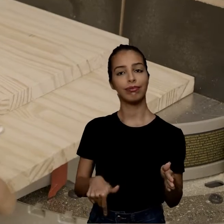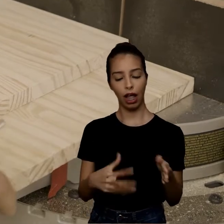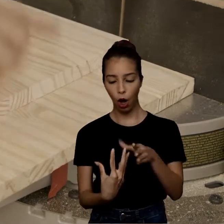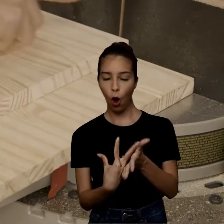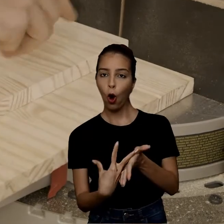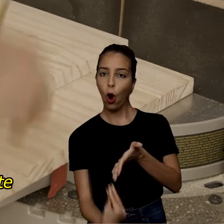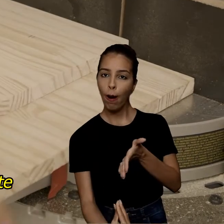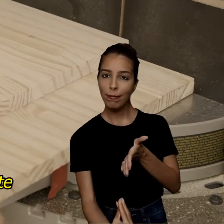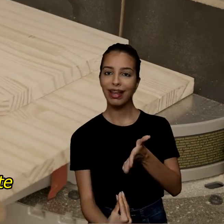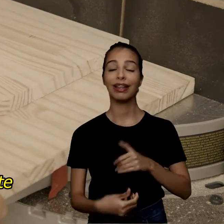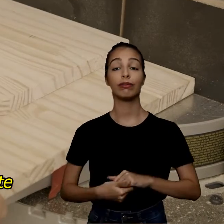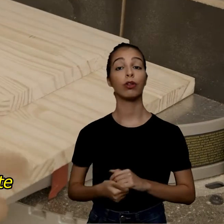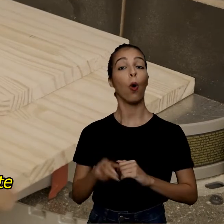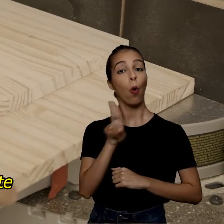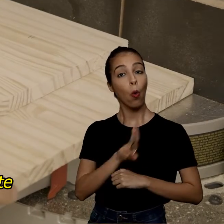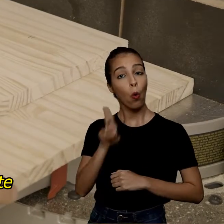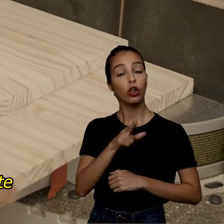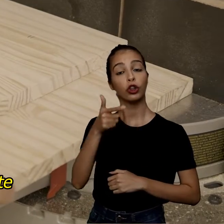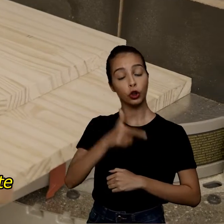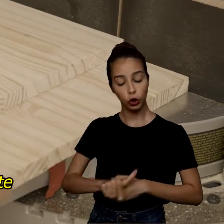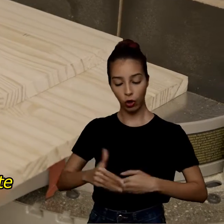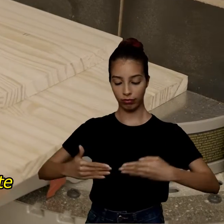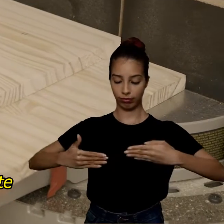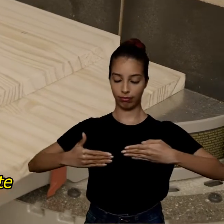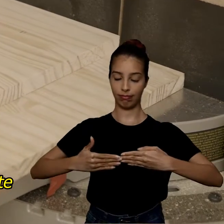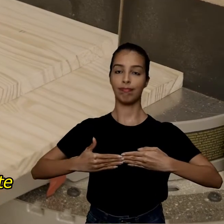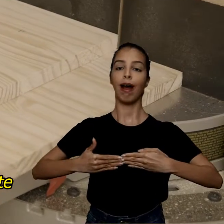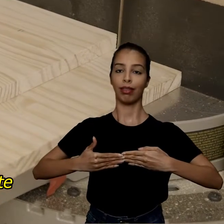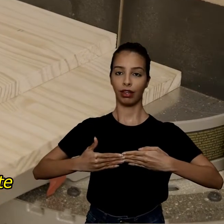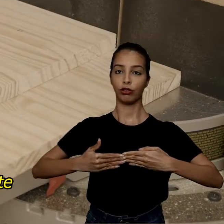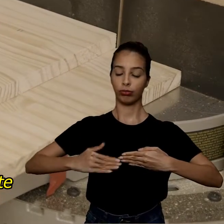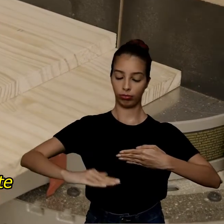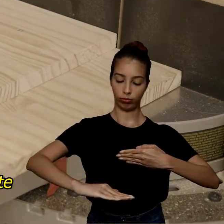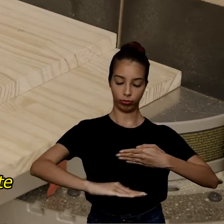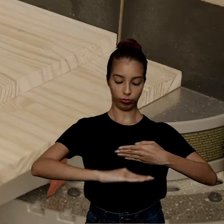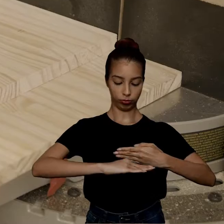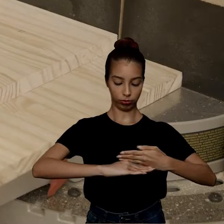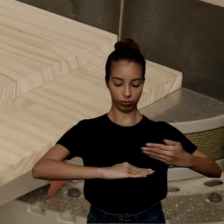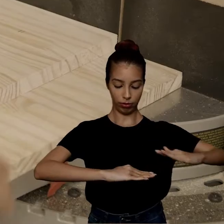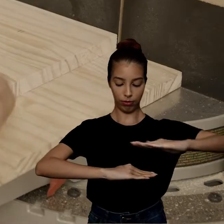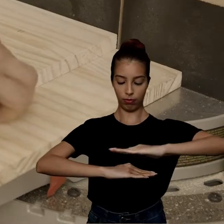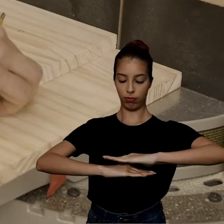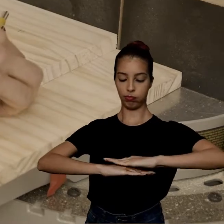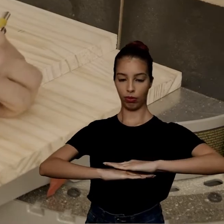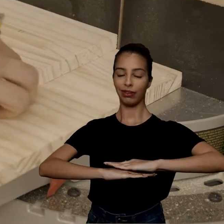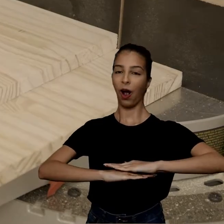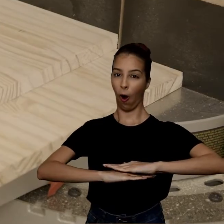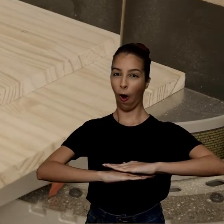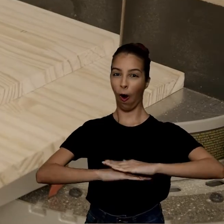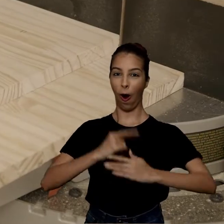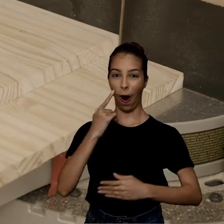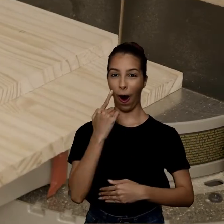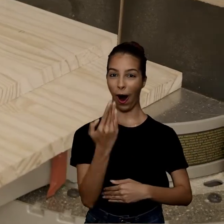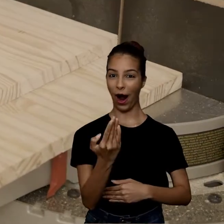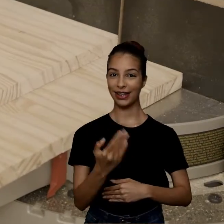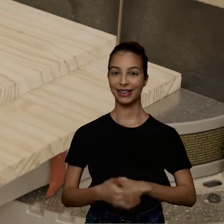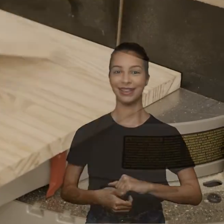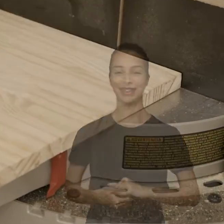referência de corte, usando de novo o meu batente para garantir a medida.